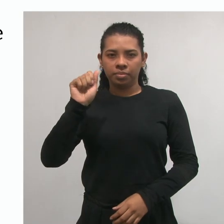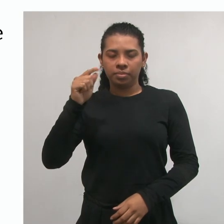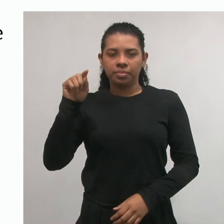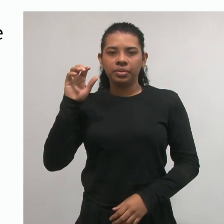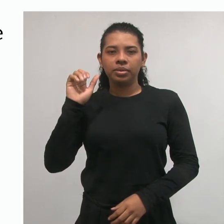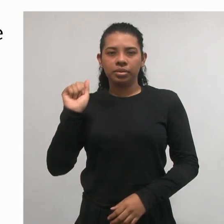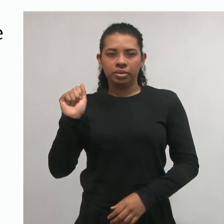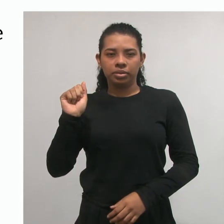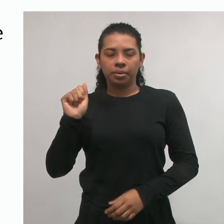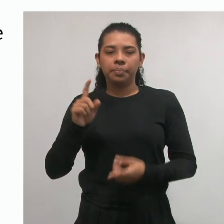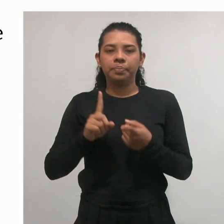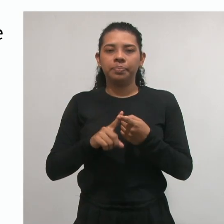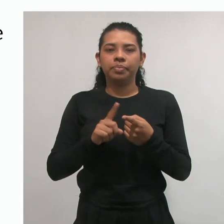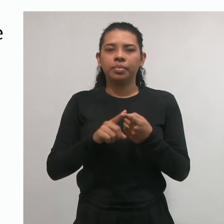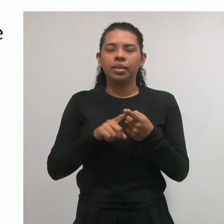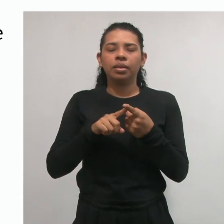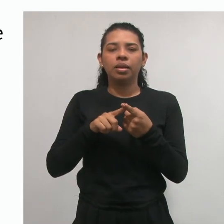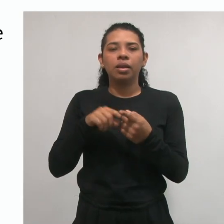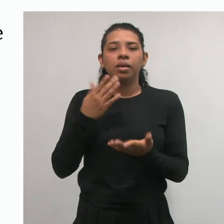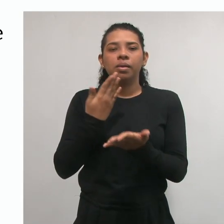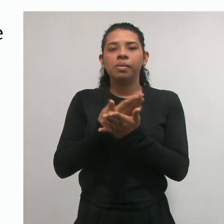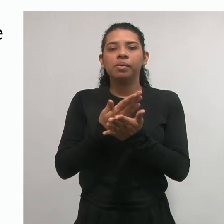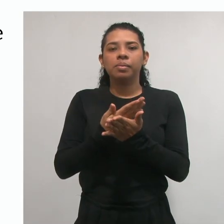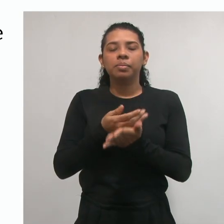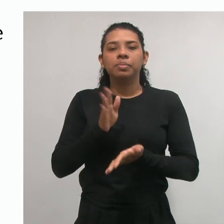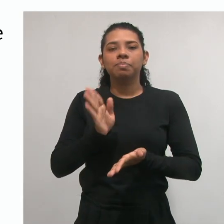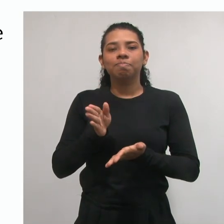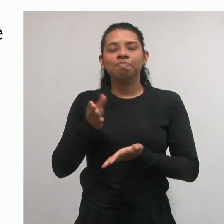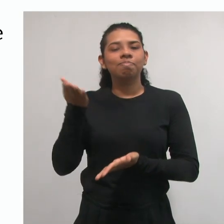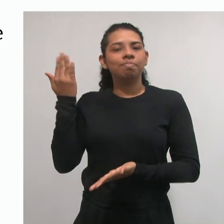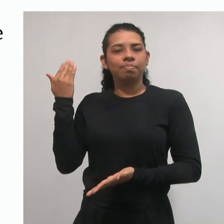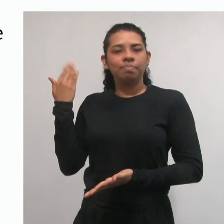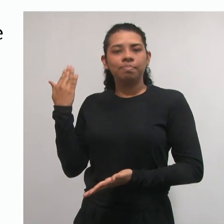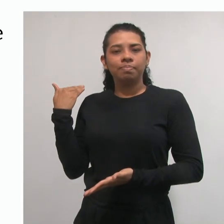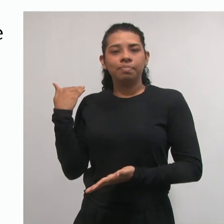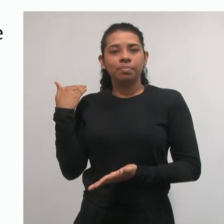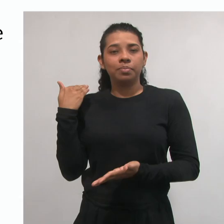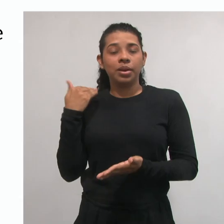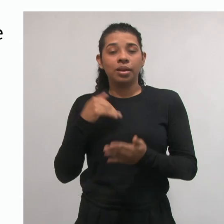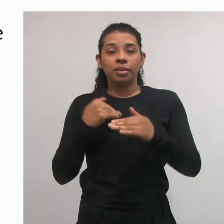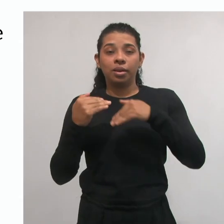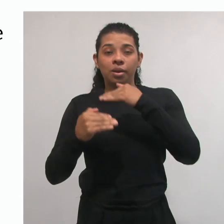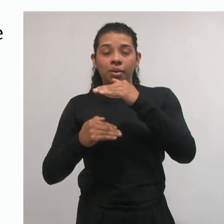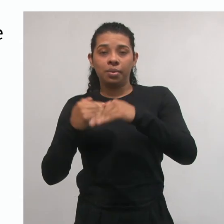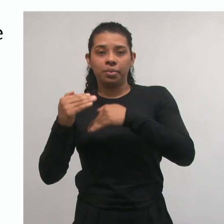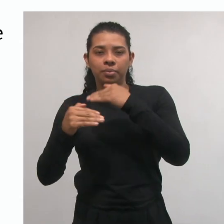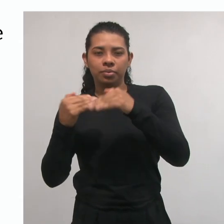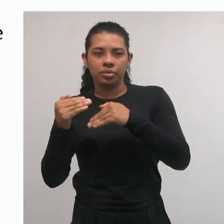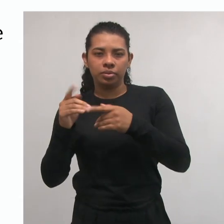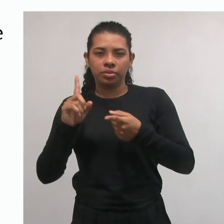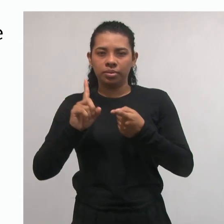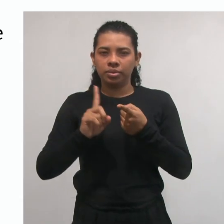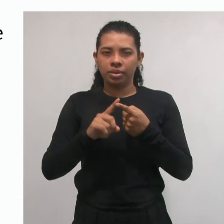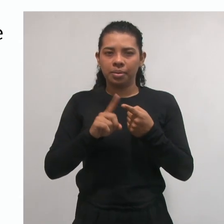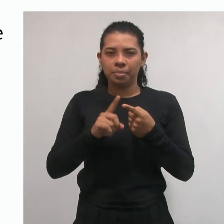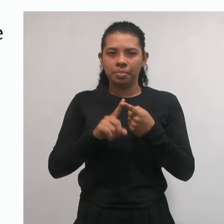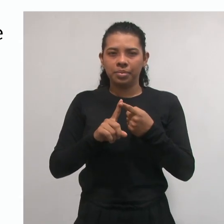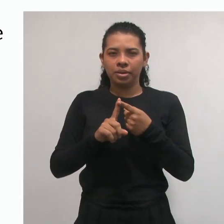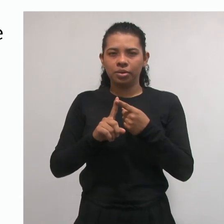de currículo trabalhado na aula passada, que é construído a partir de uma